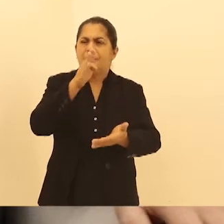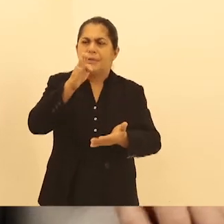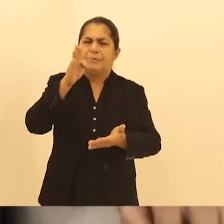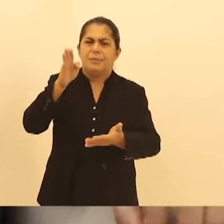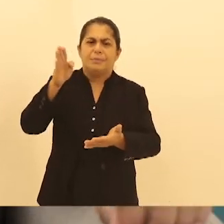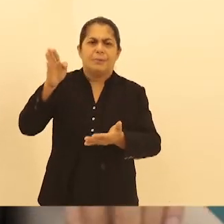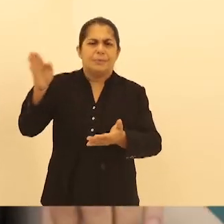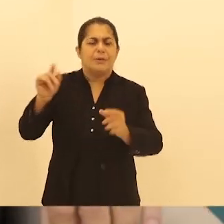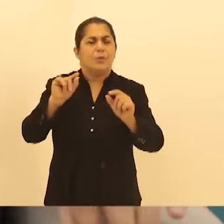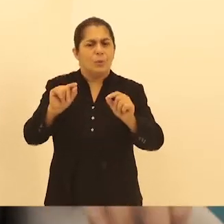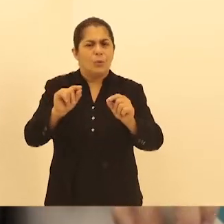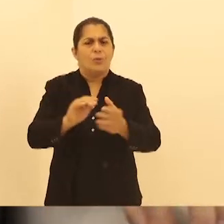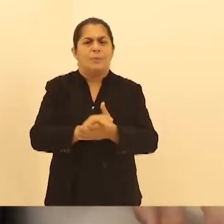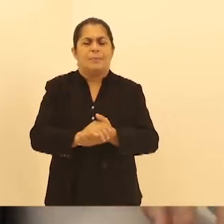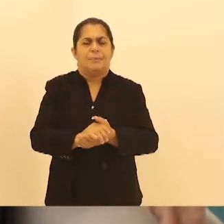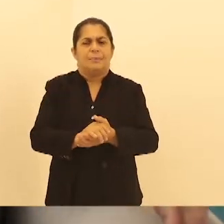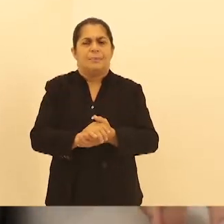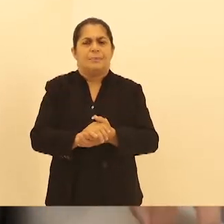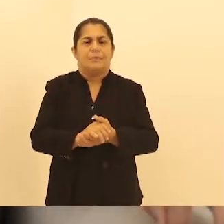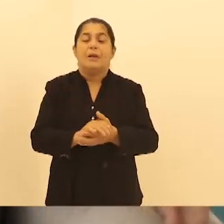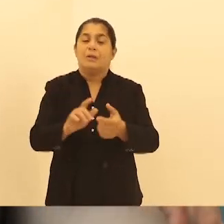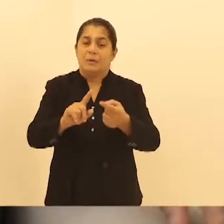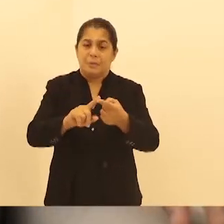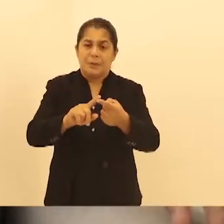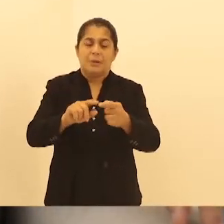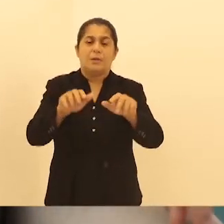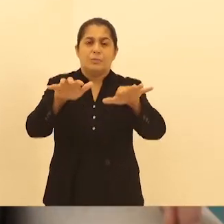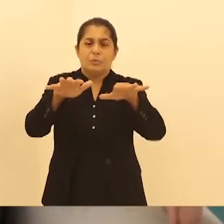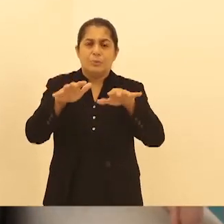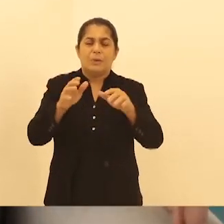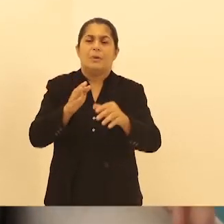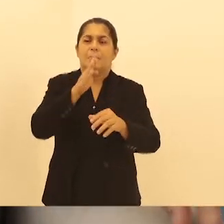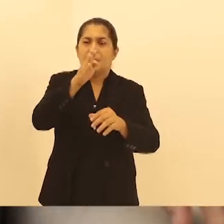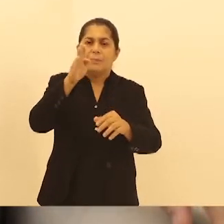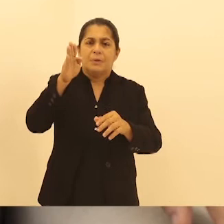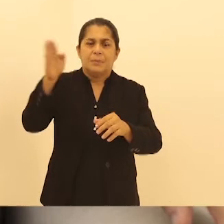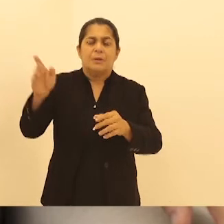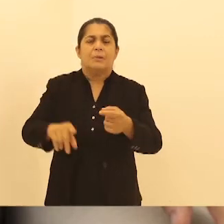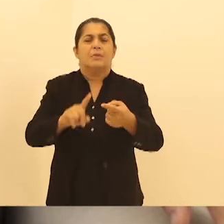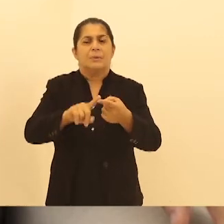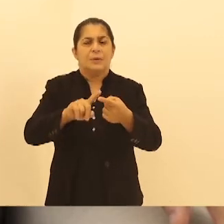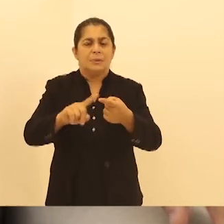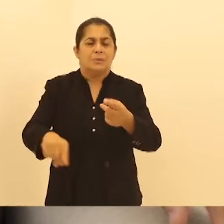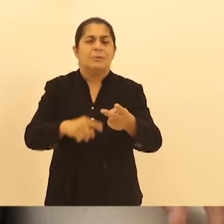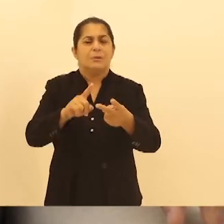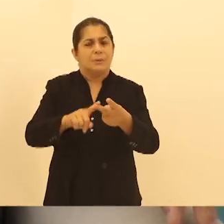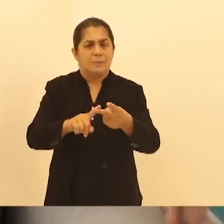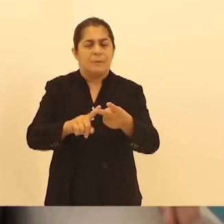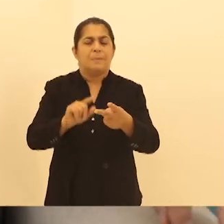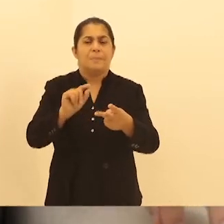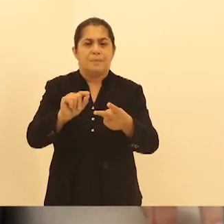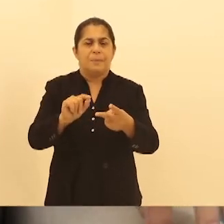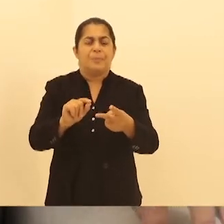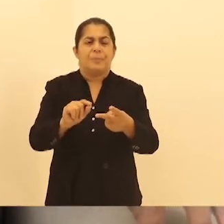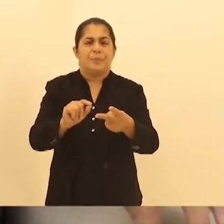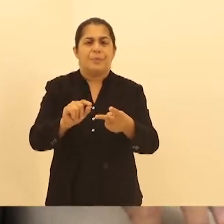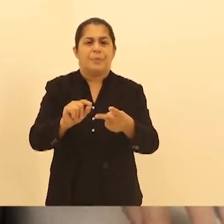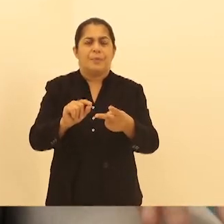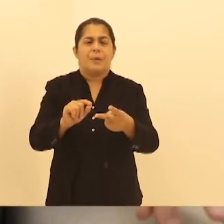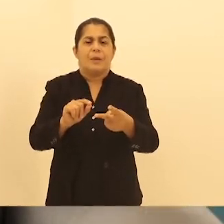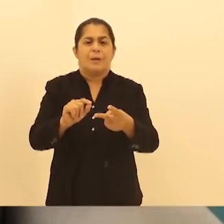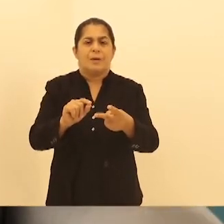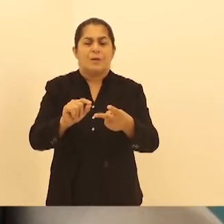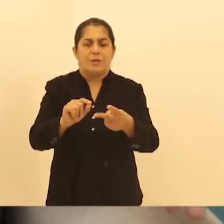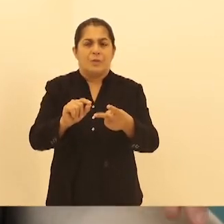e não somente de audiências públicas mas também fazer funcionar o